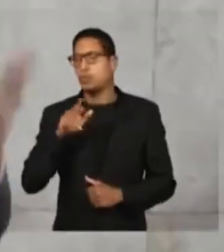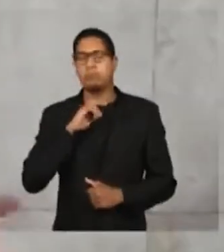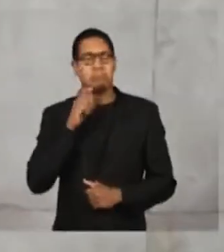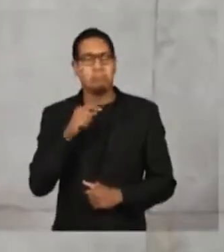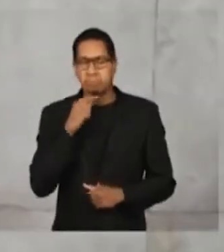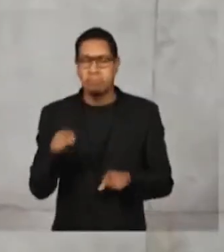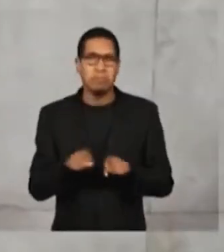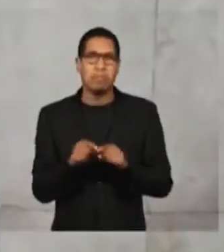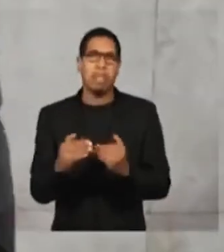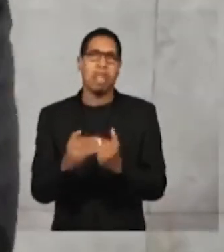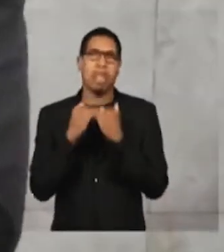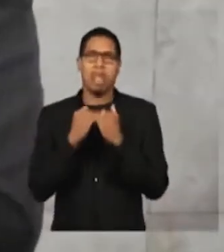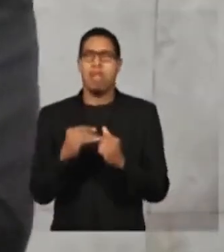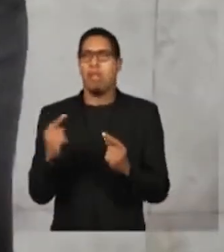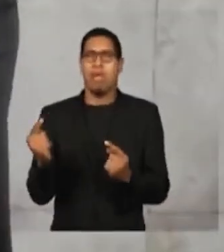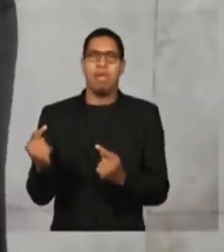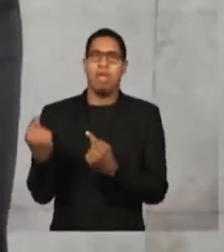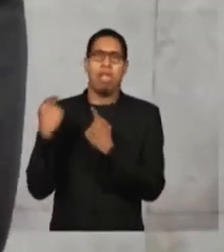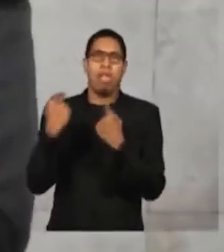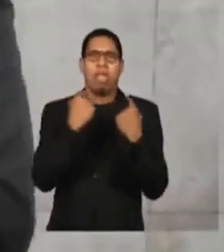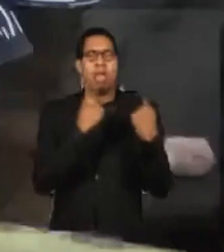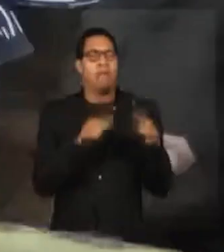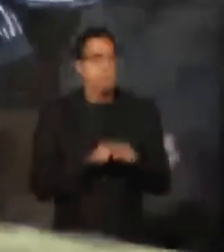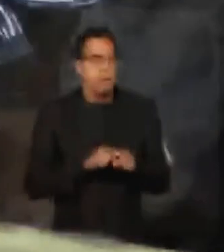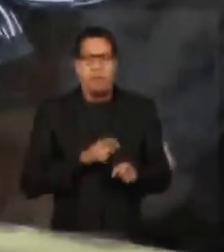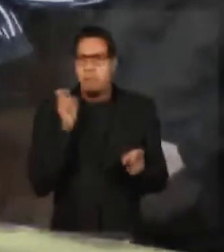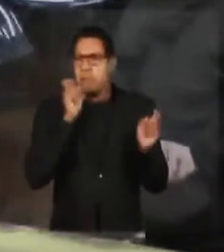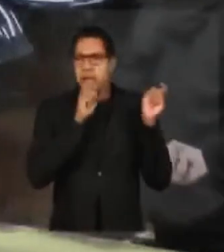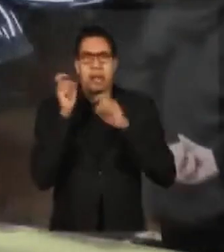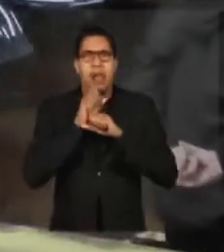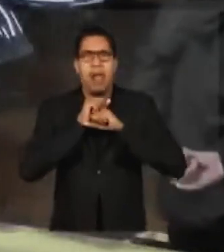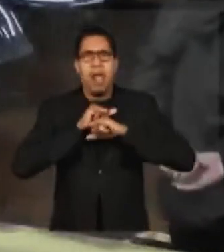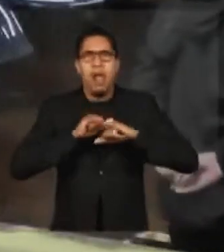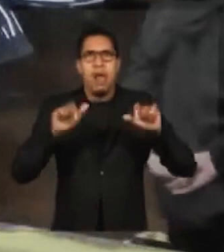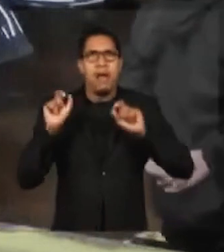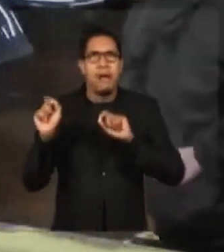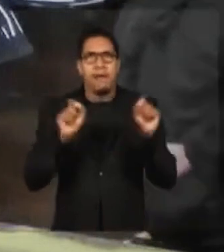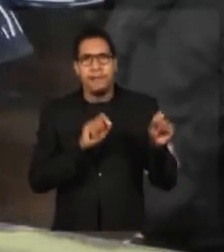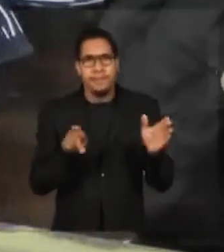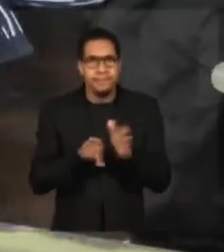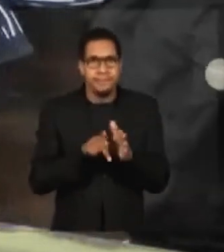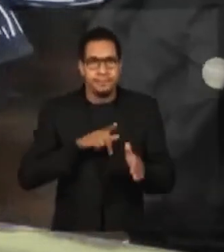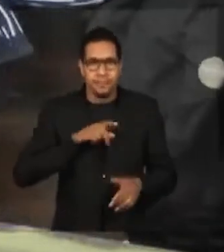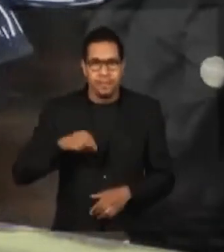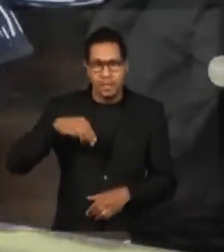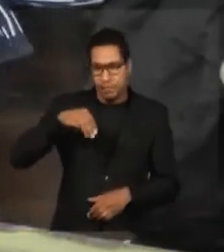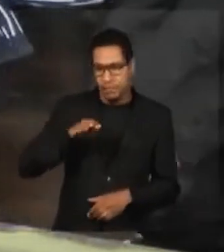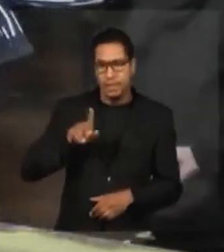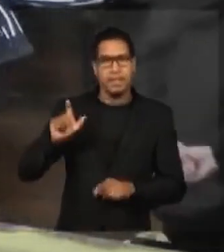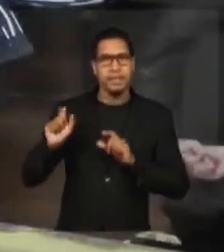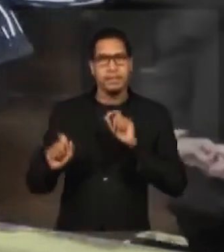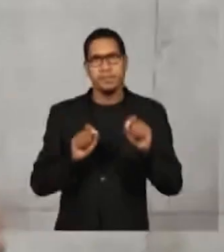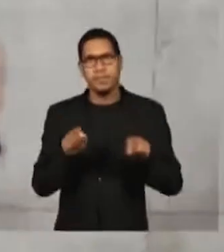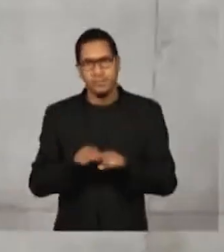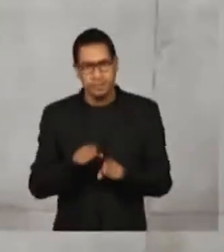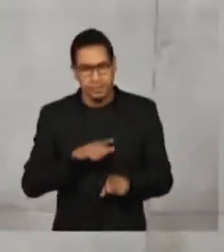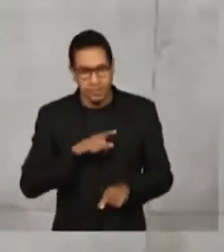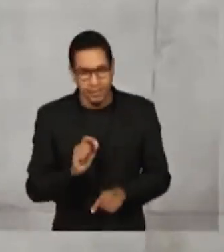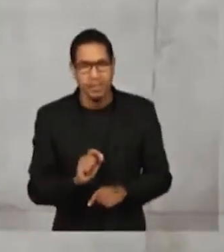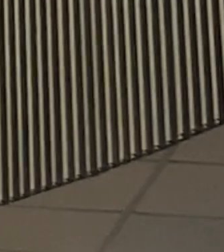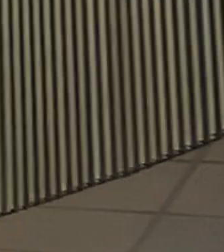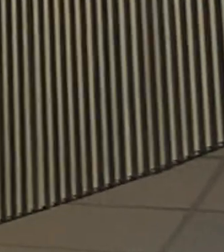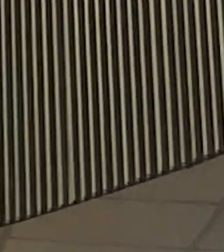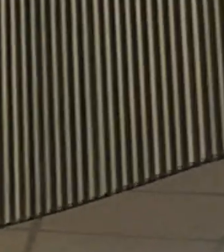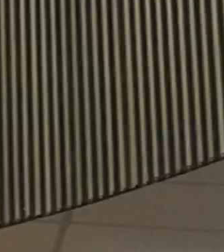não adianta me xingar, não adianta espalhar mentiras sobre mim, sobre o Movimento Brasil Livre que eu defendo e que atua com